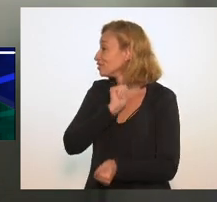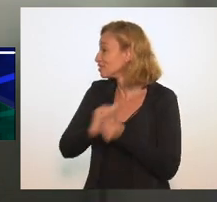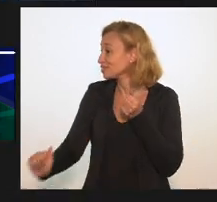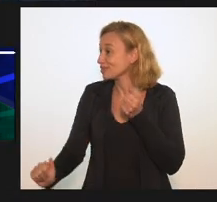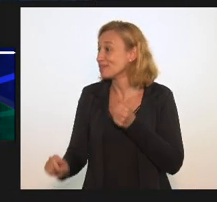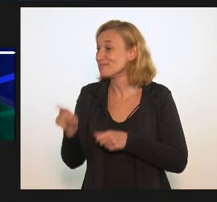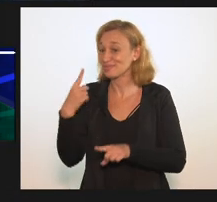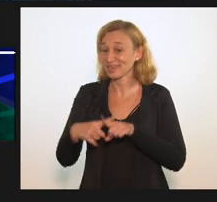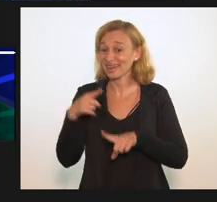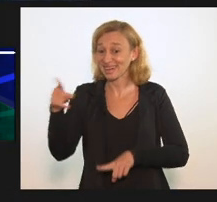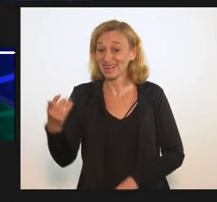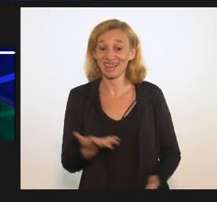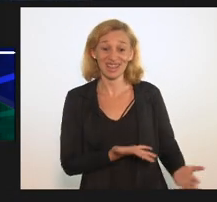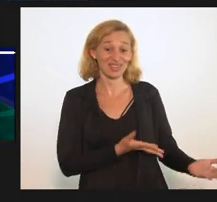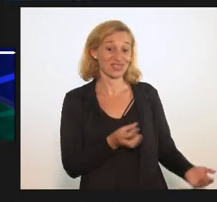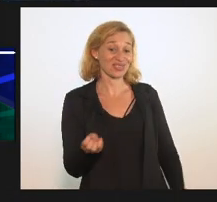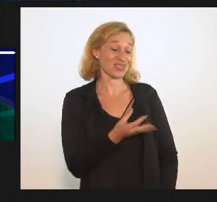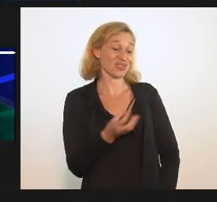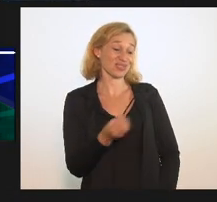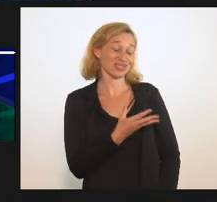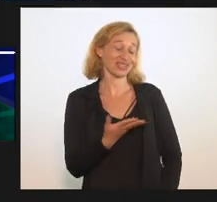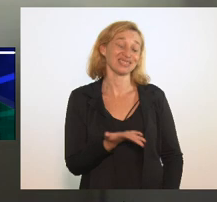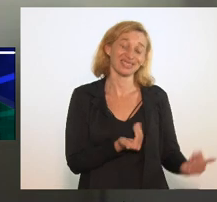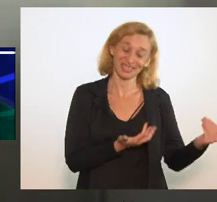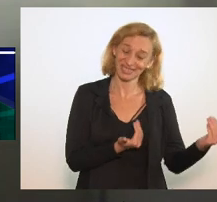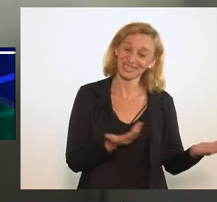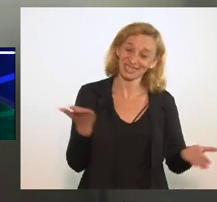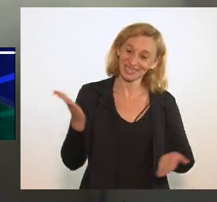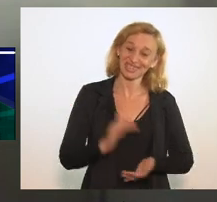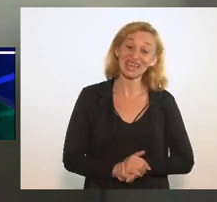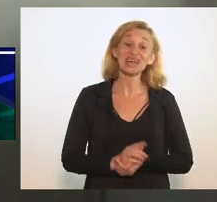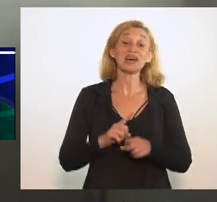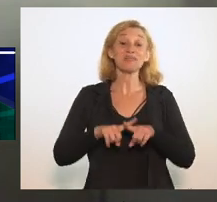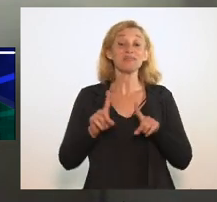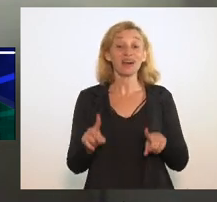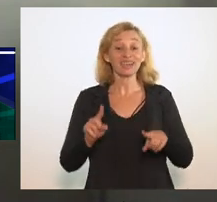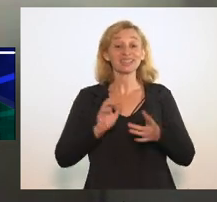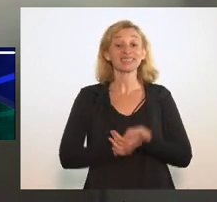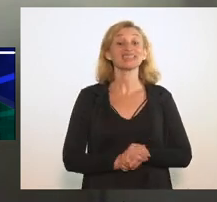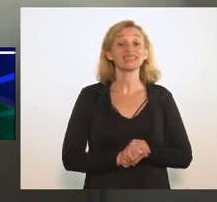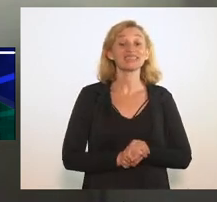muito jovem, muito jovem. Mas a